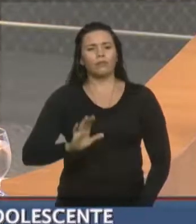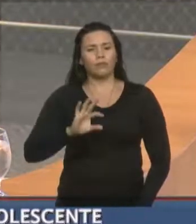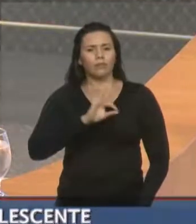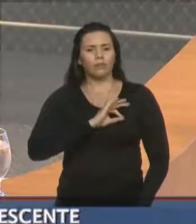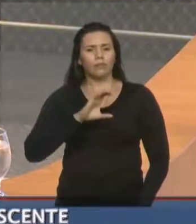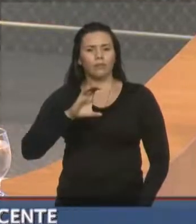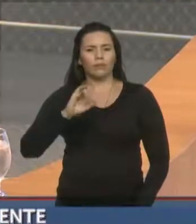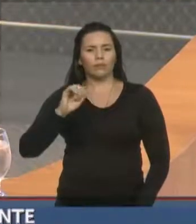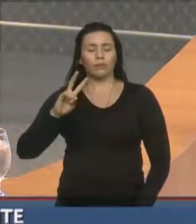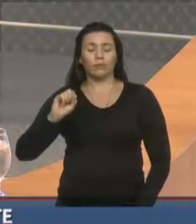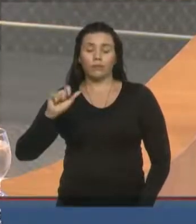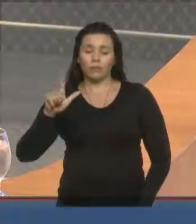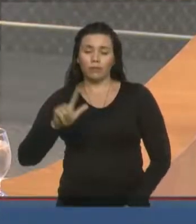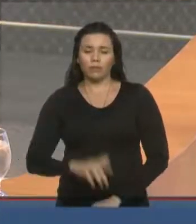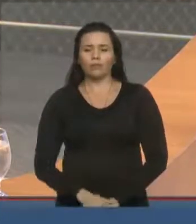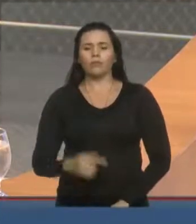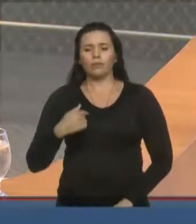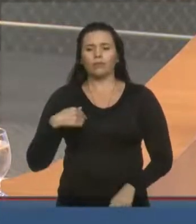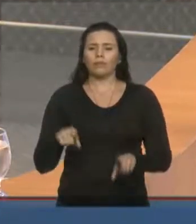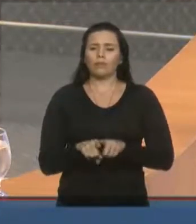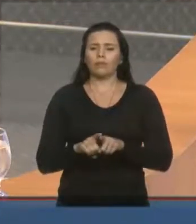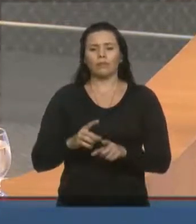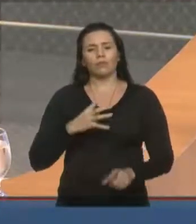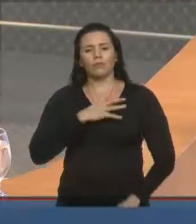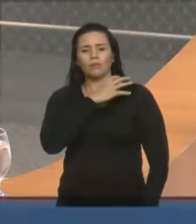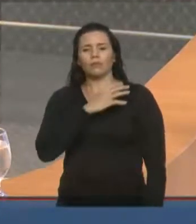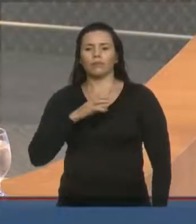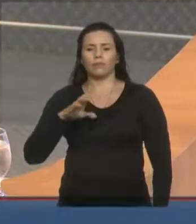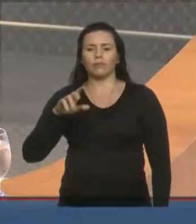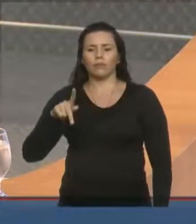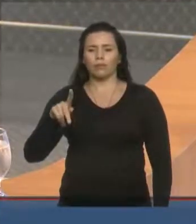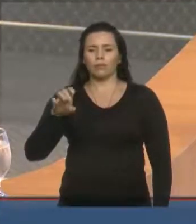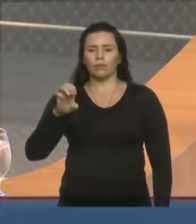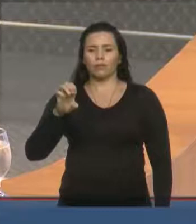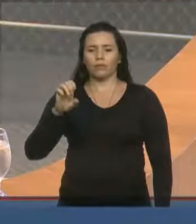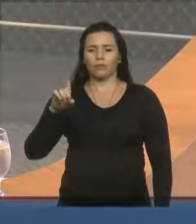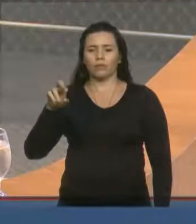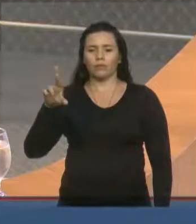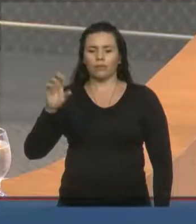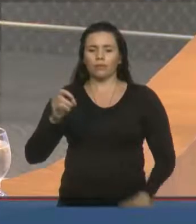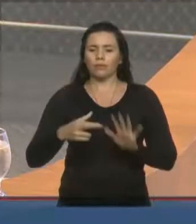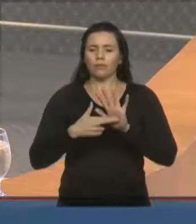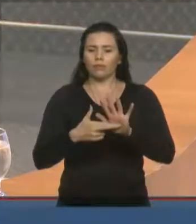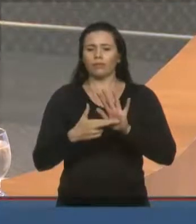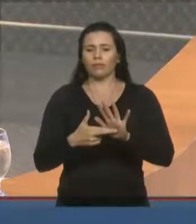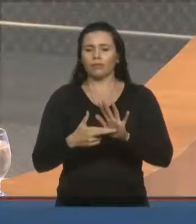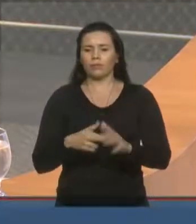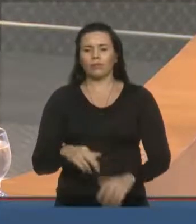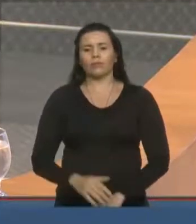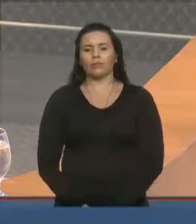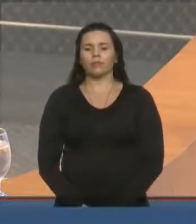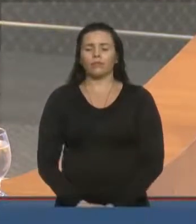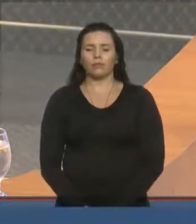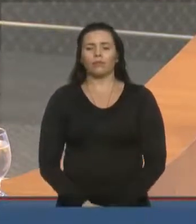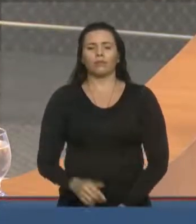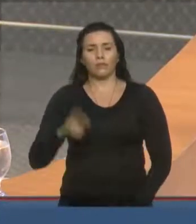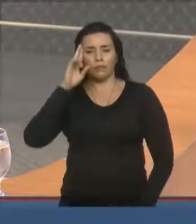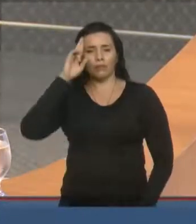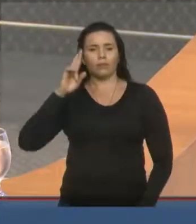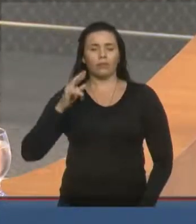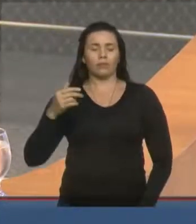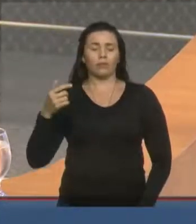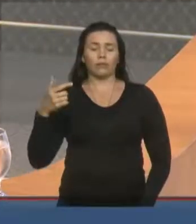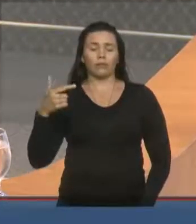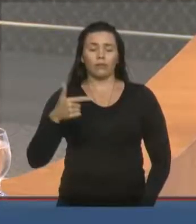também a presença do tenente Pedro Castro Andrade, neste ato representando o comandante do 24º Batalhão, tenente